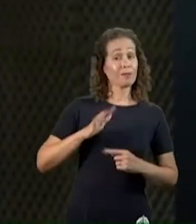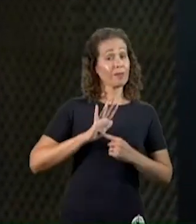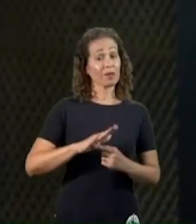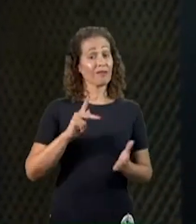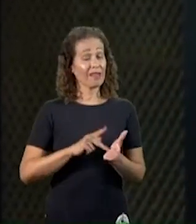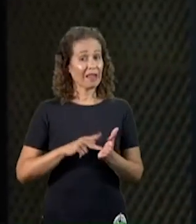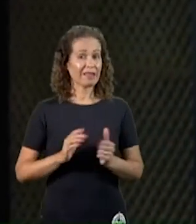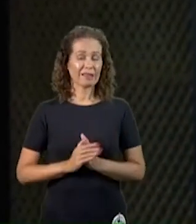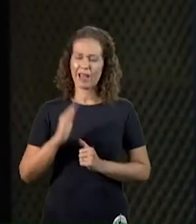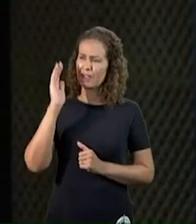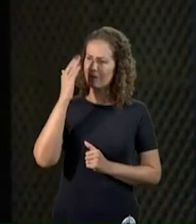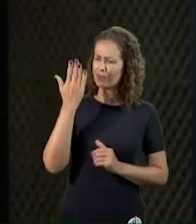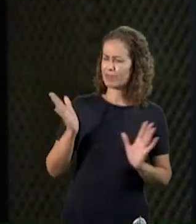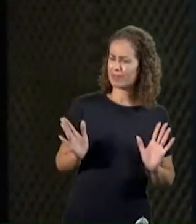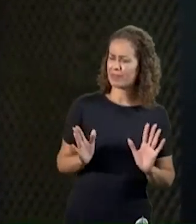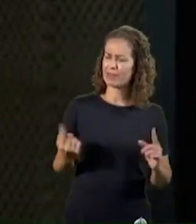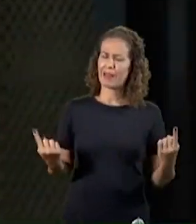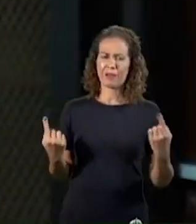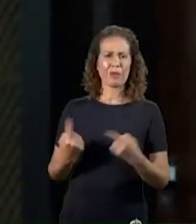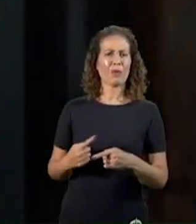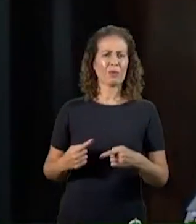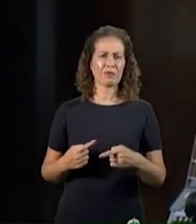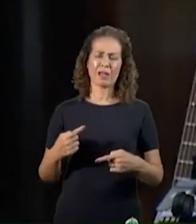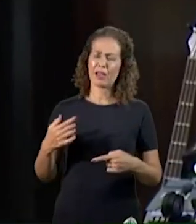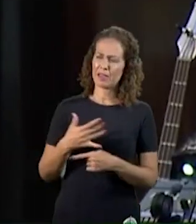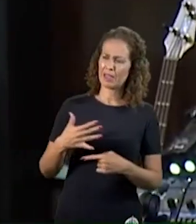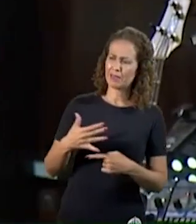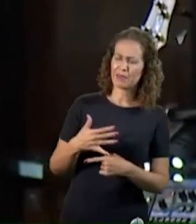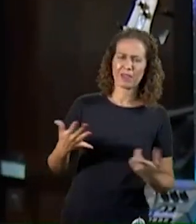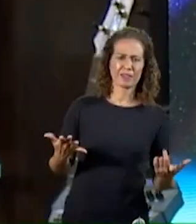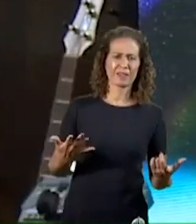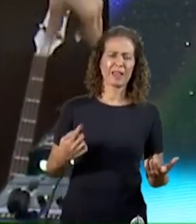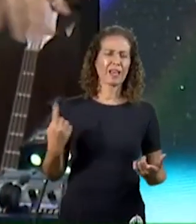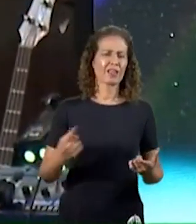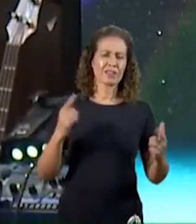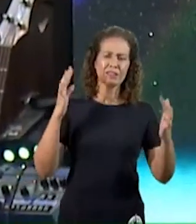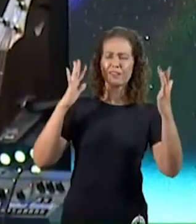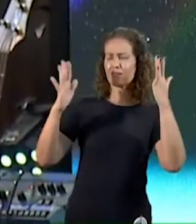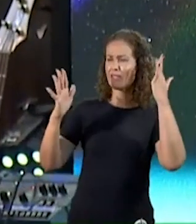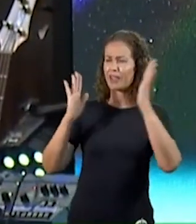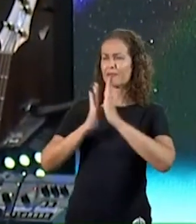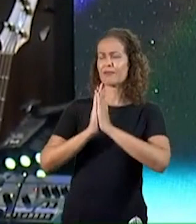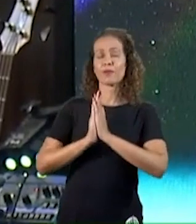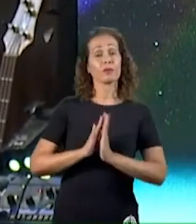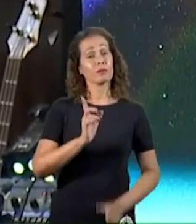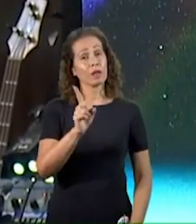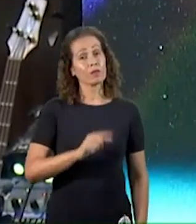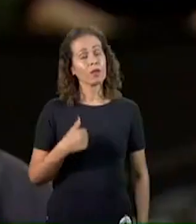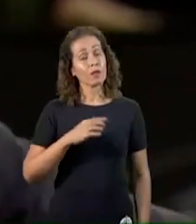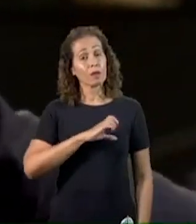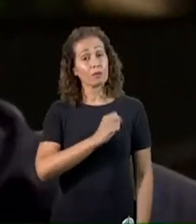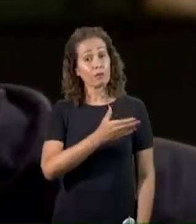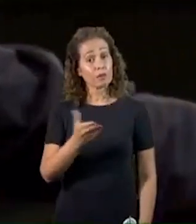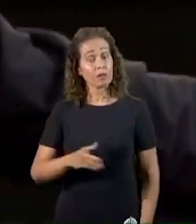Ai, Lucinho, você está tão na mão contrária da Netflix. Deixa a gente sonhar, deixa a gente se imaginar. Não, não deixo não, eu amo